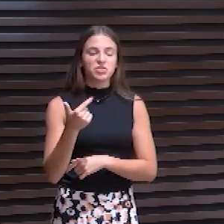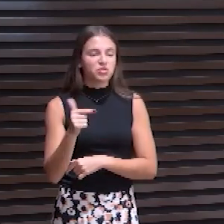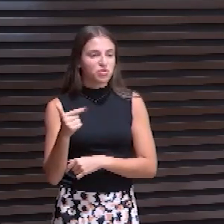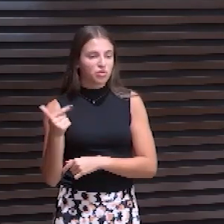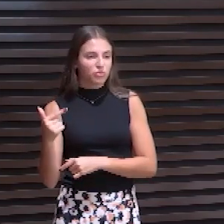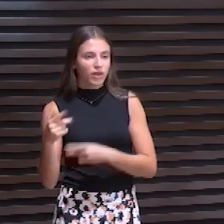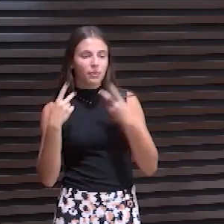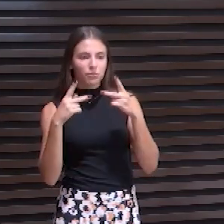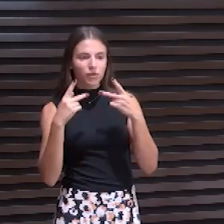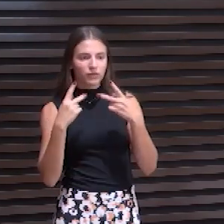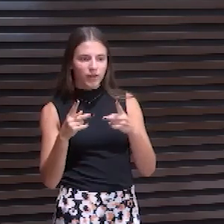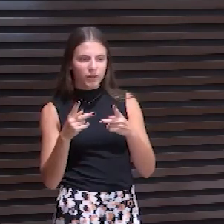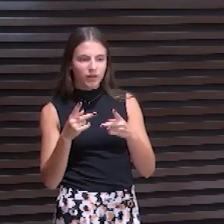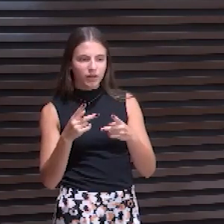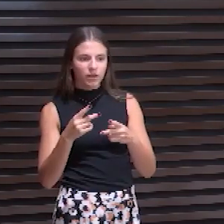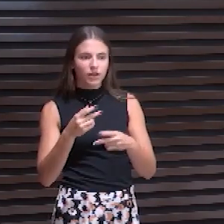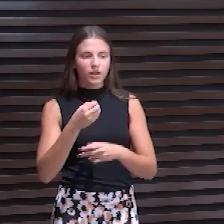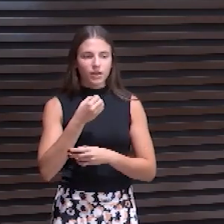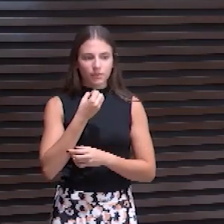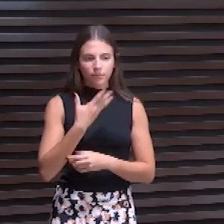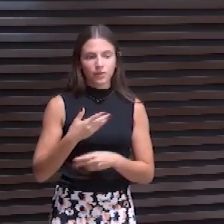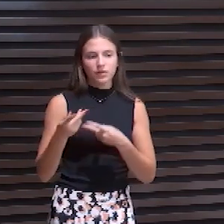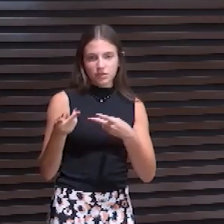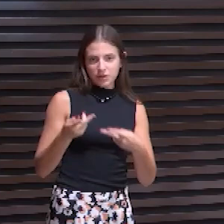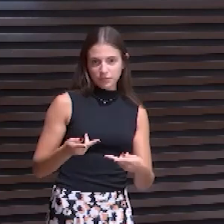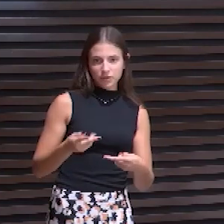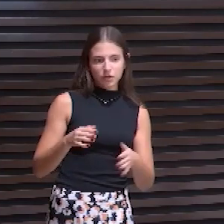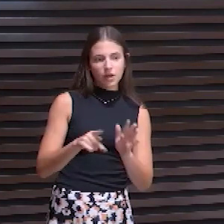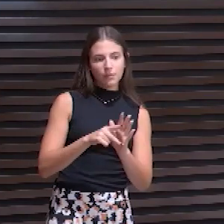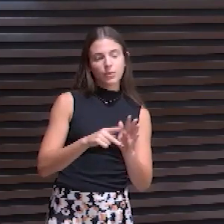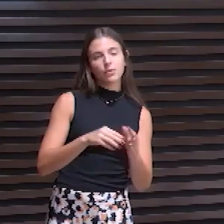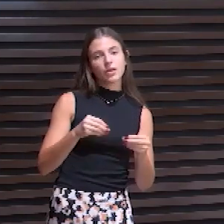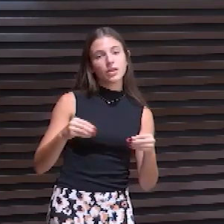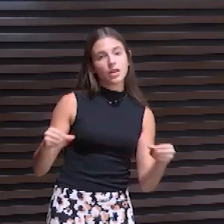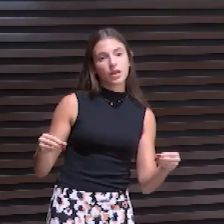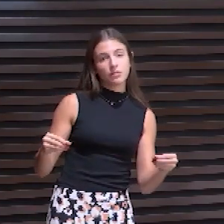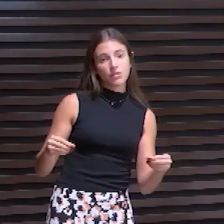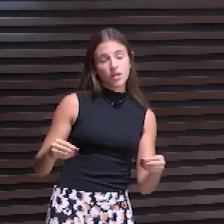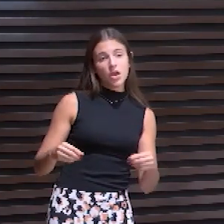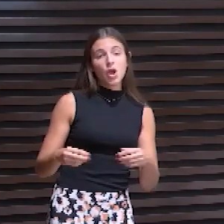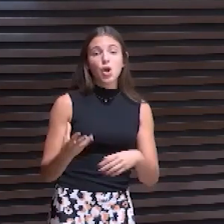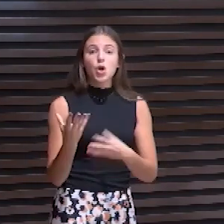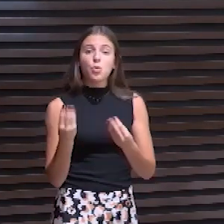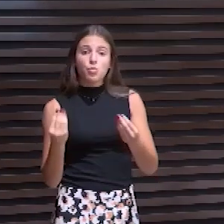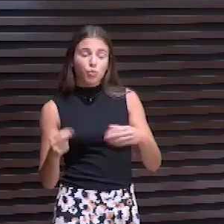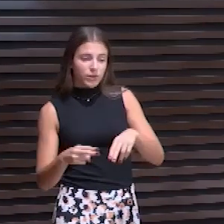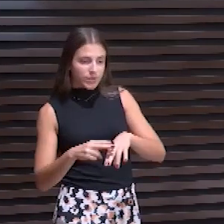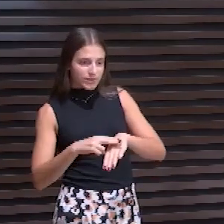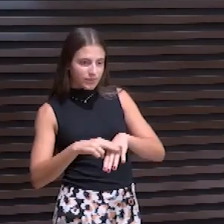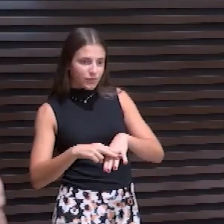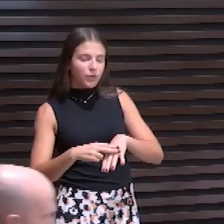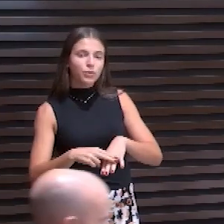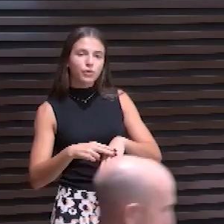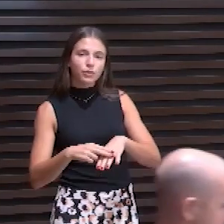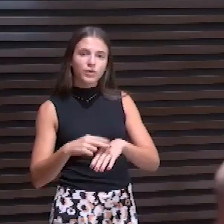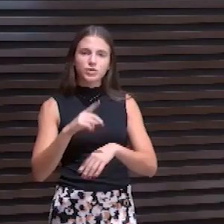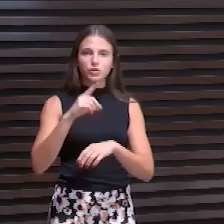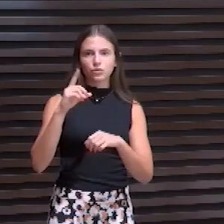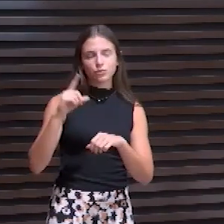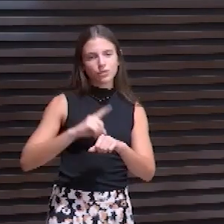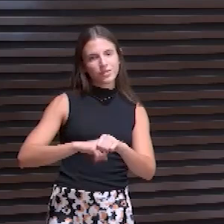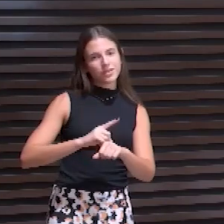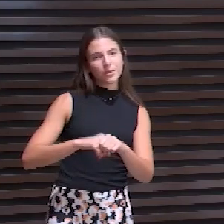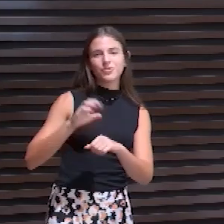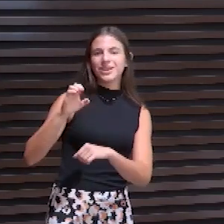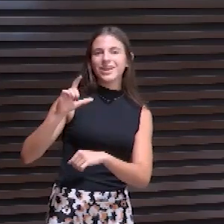terra. Na verdade vos digo que muitas viúvas havia em Israel no tempo de Elias, quando o céu se fechou por